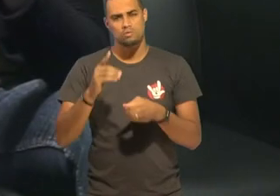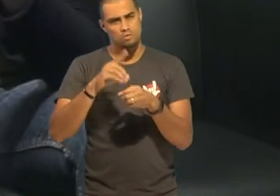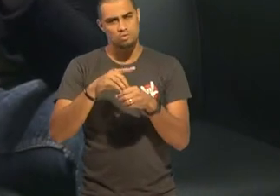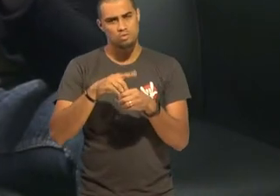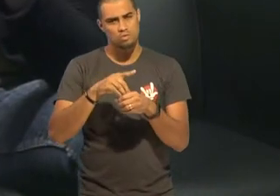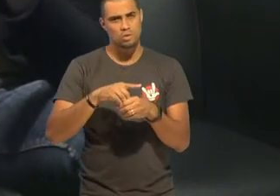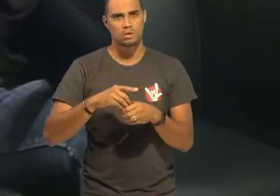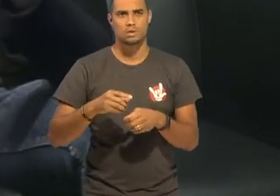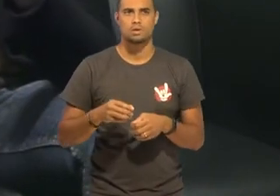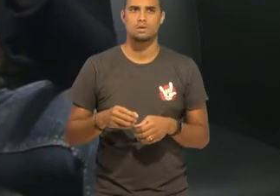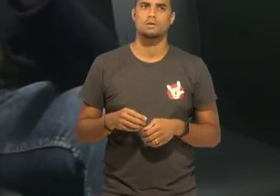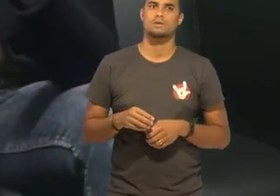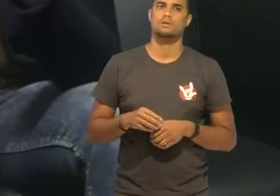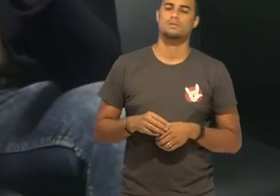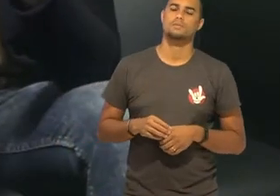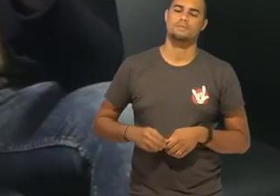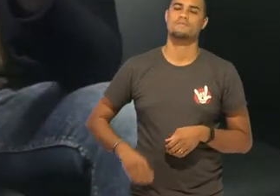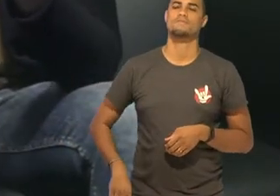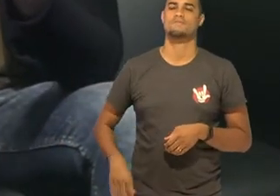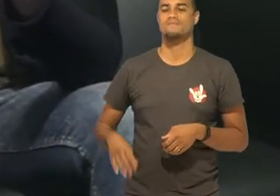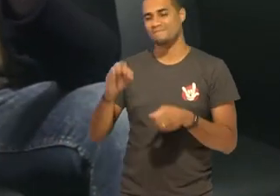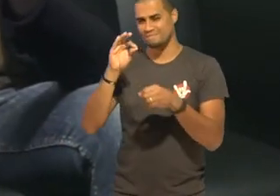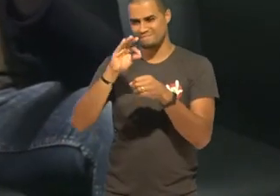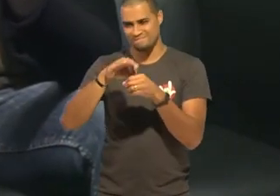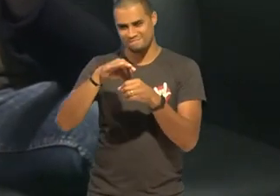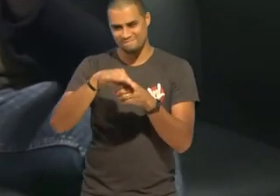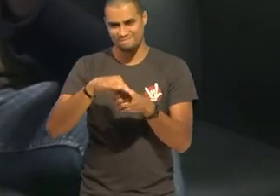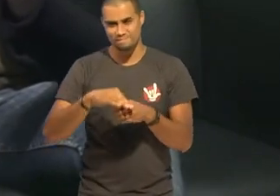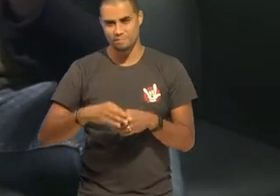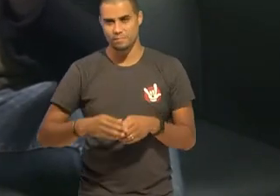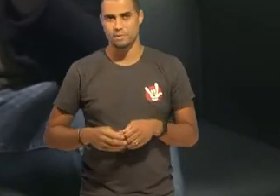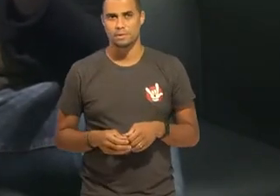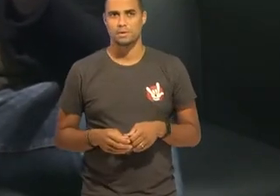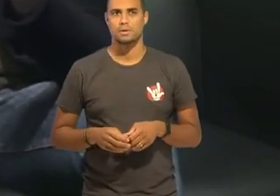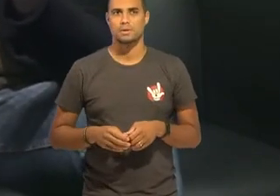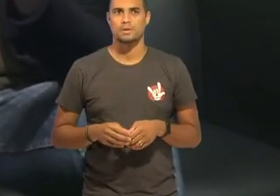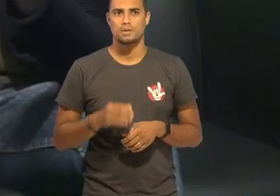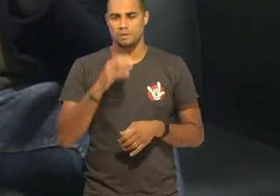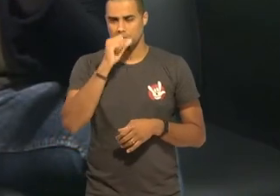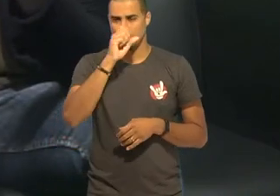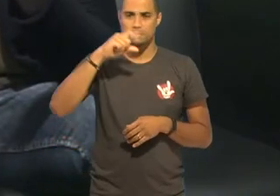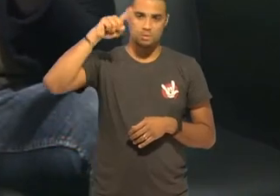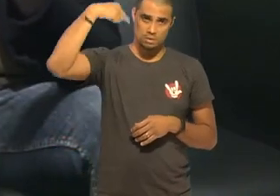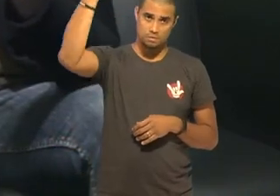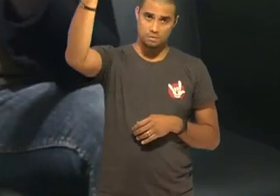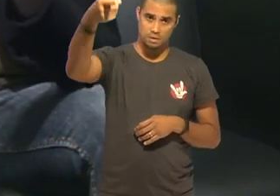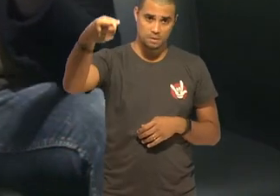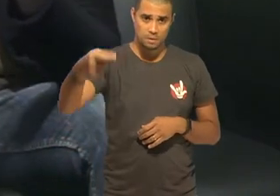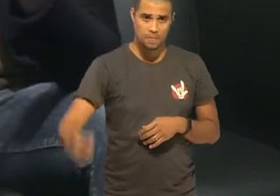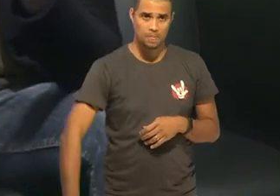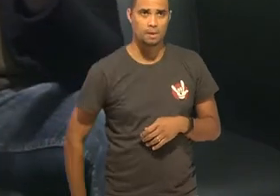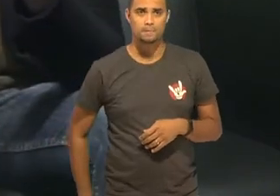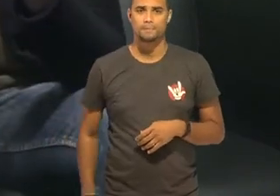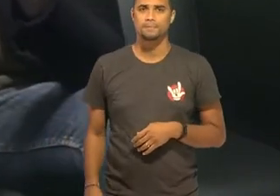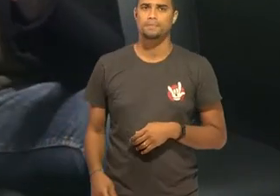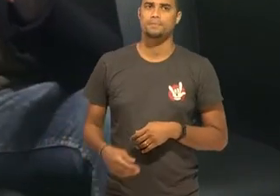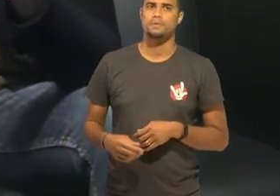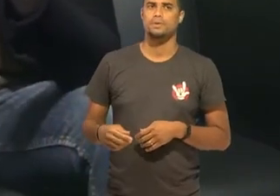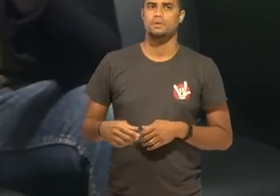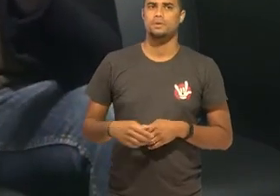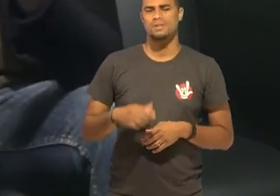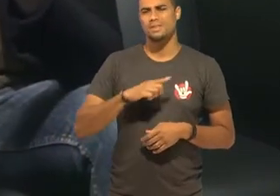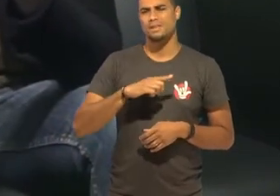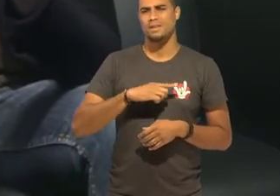avisar você do seguinte: sábado que vem nós mudamos, hoje não era dia de MAG, certo? Hoje nós trouxemos o MAG para essa data por causa